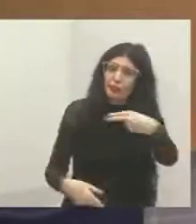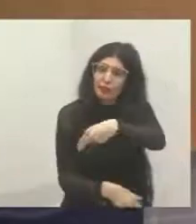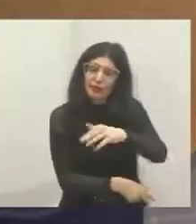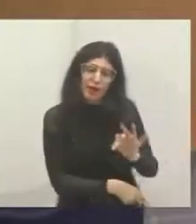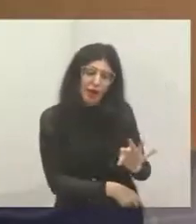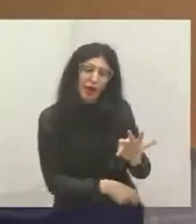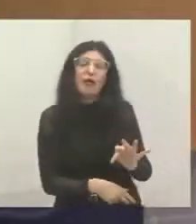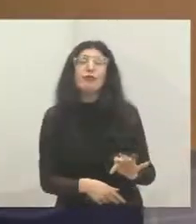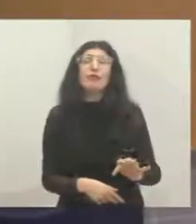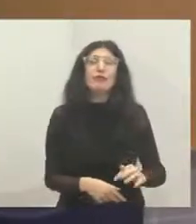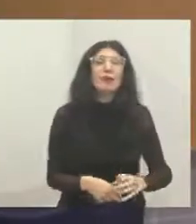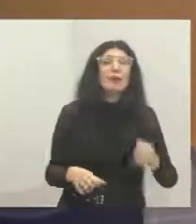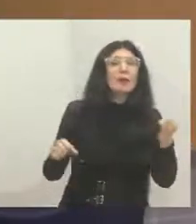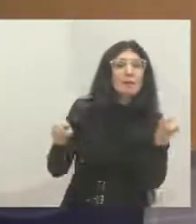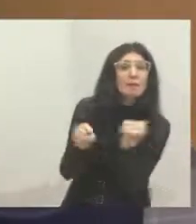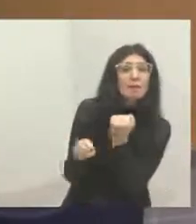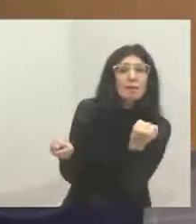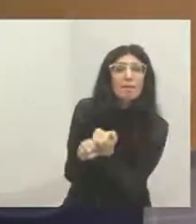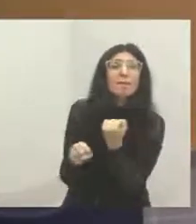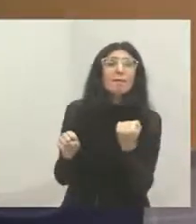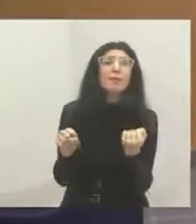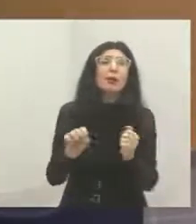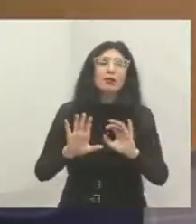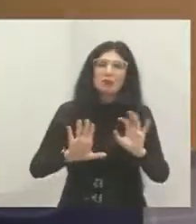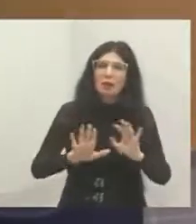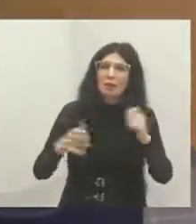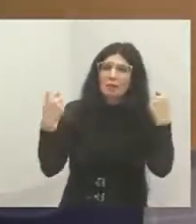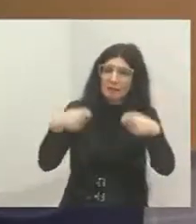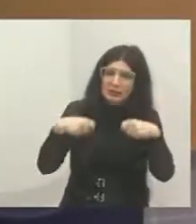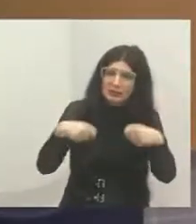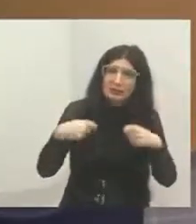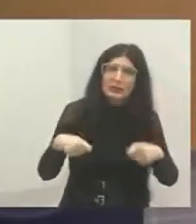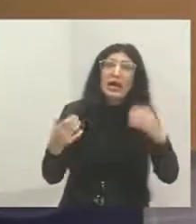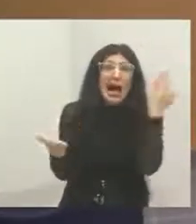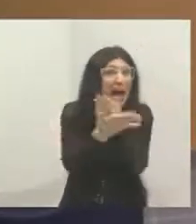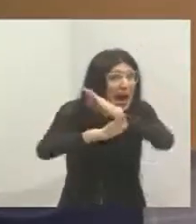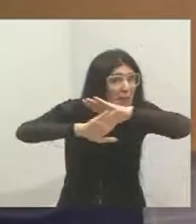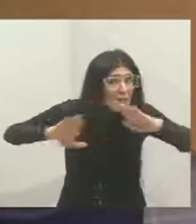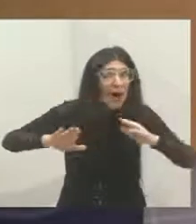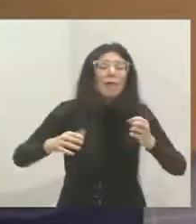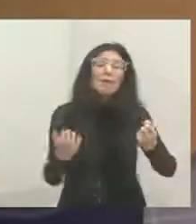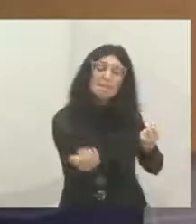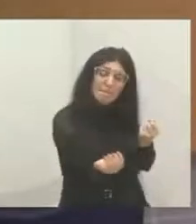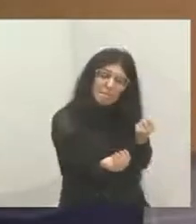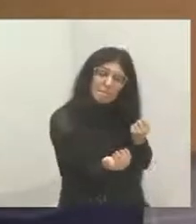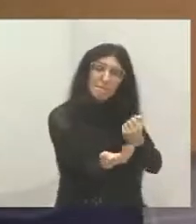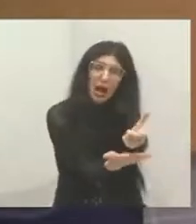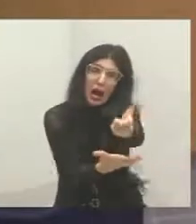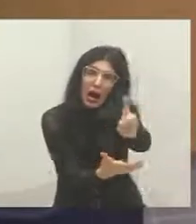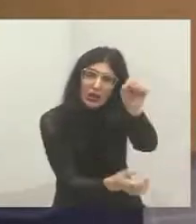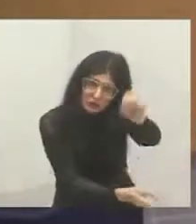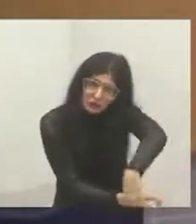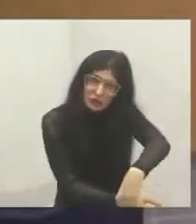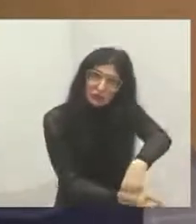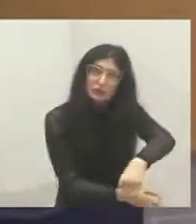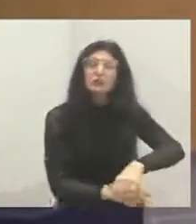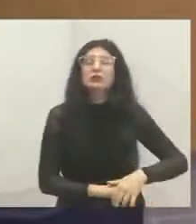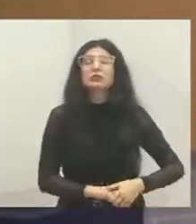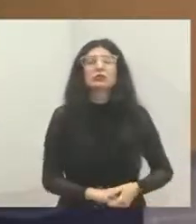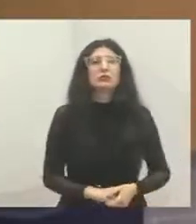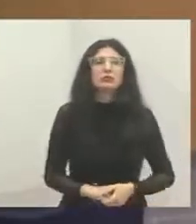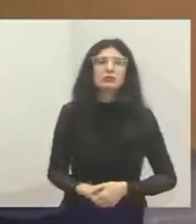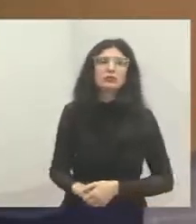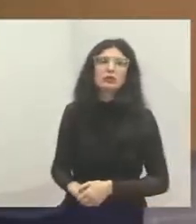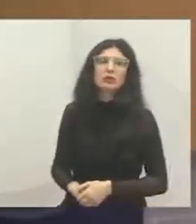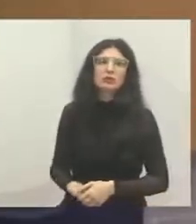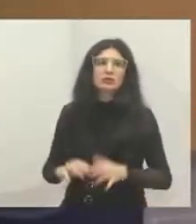obra que precisam ser entregues para poder pagar. Então, tem que ficar muito claro isso também. Mas, de certa forma, está comprometido. Está